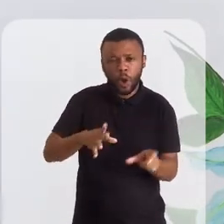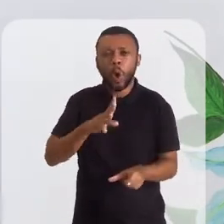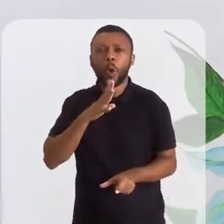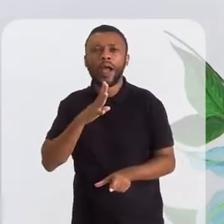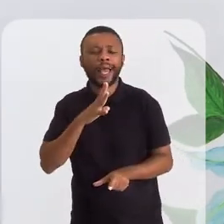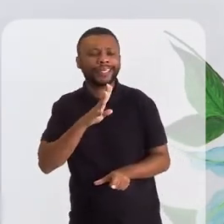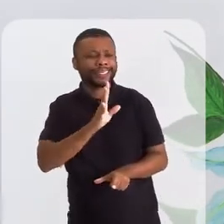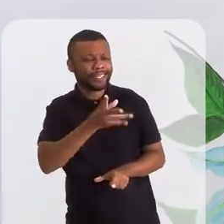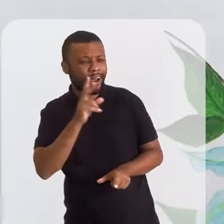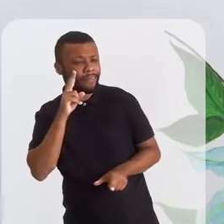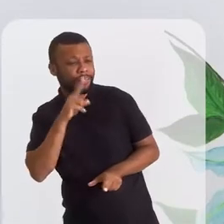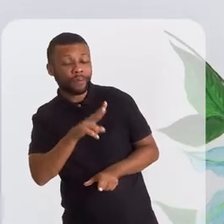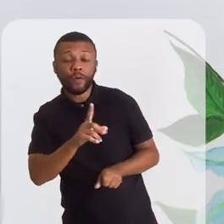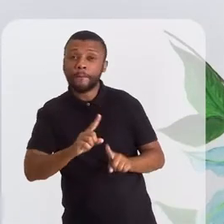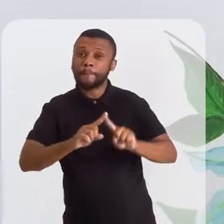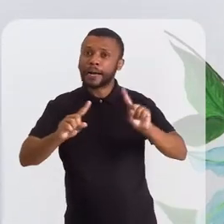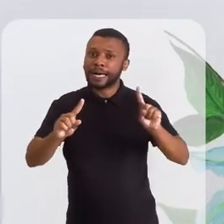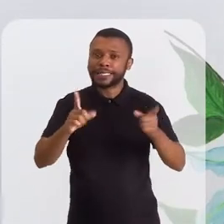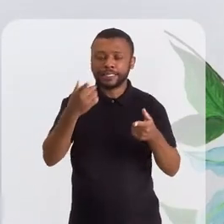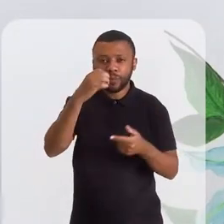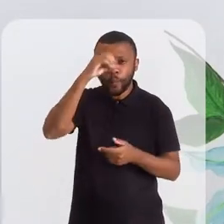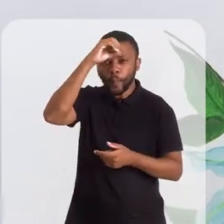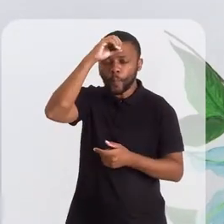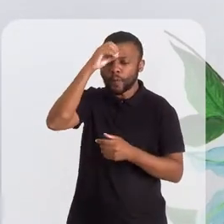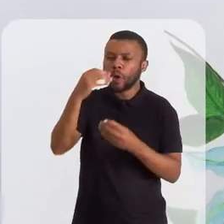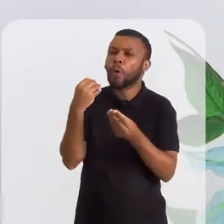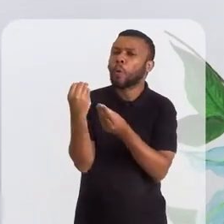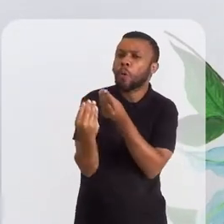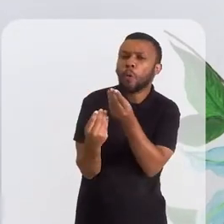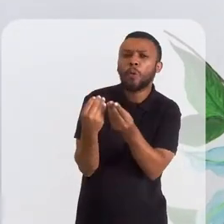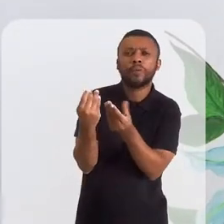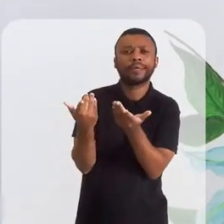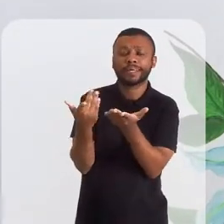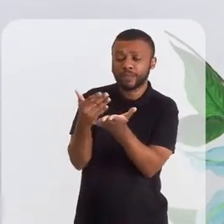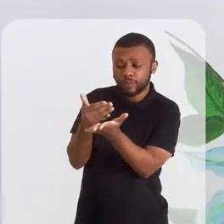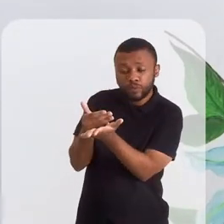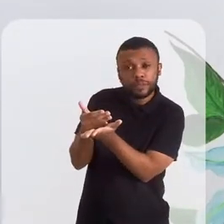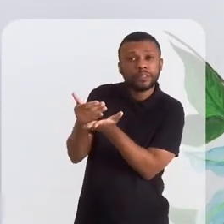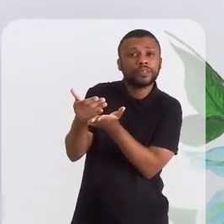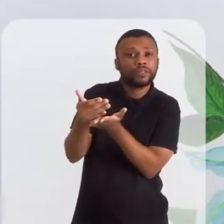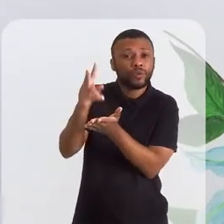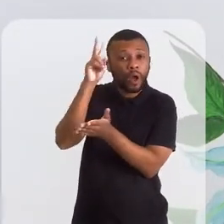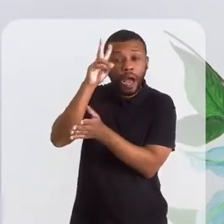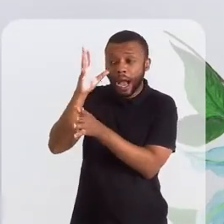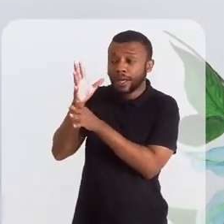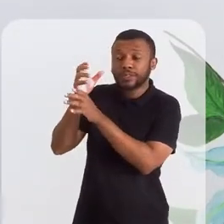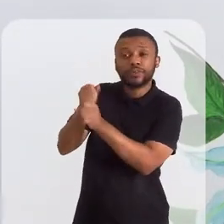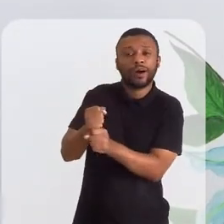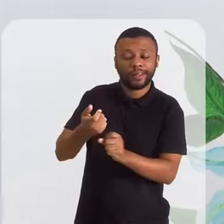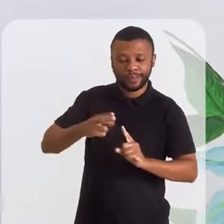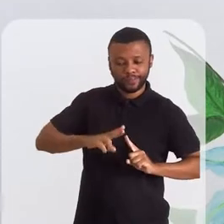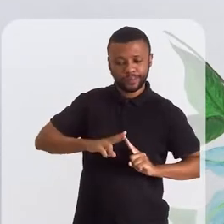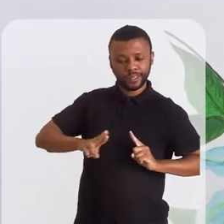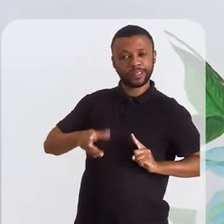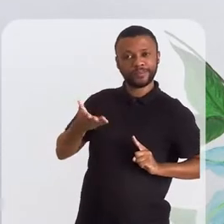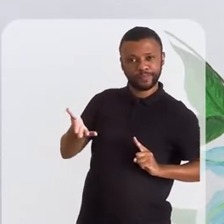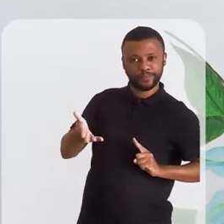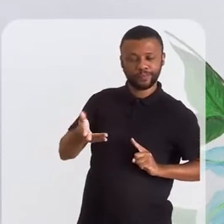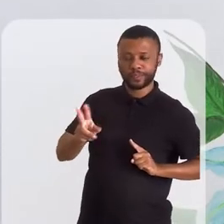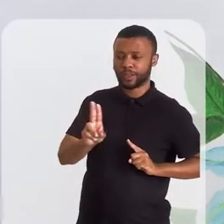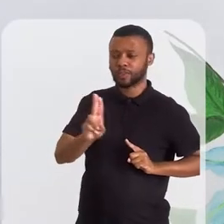por muitos, mas não se sabe verdadeiramente desde o início a história dessa